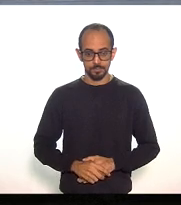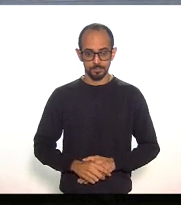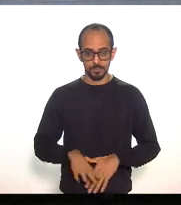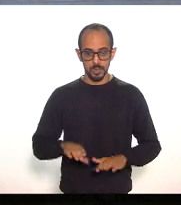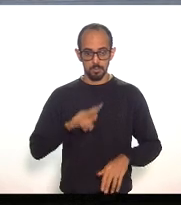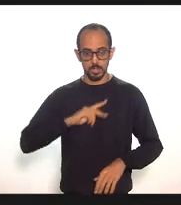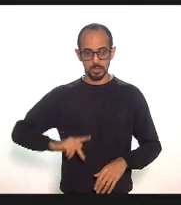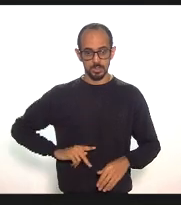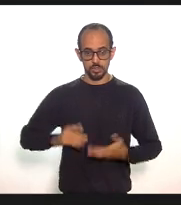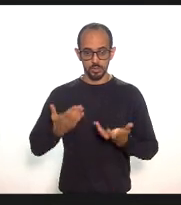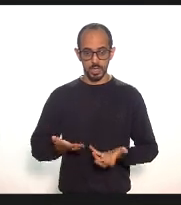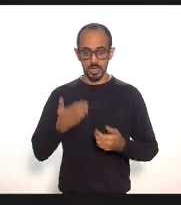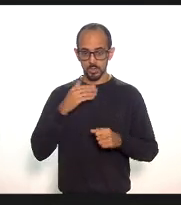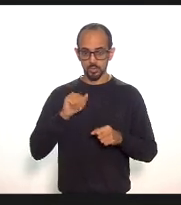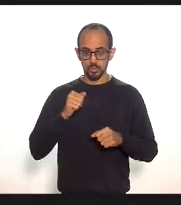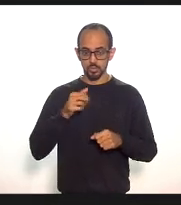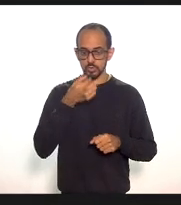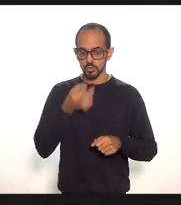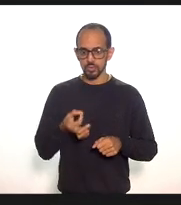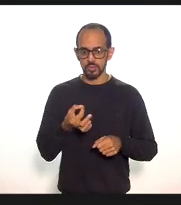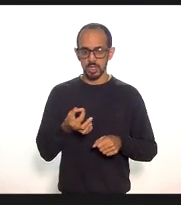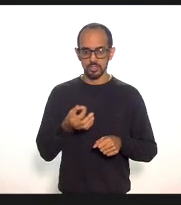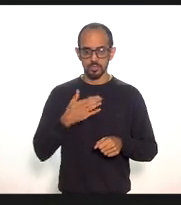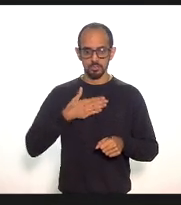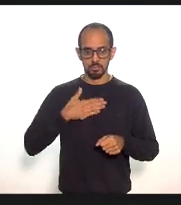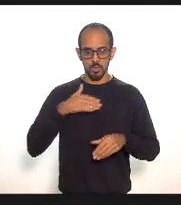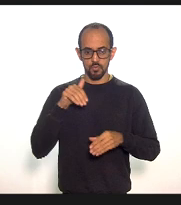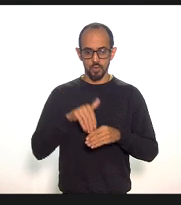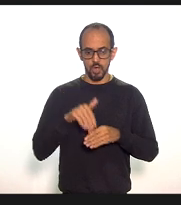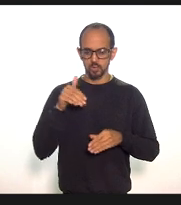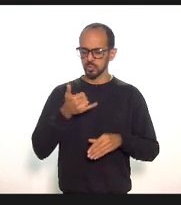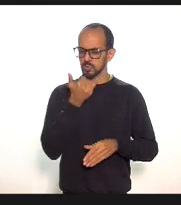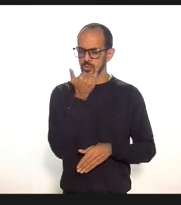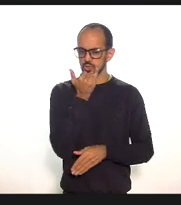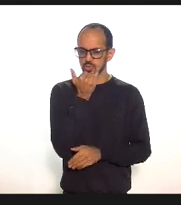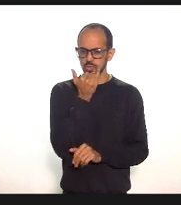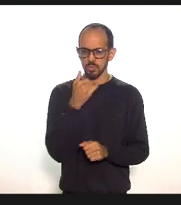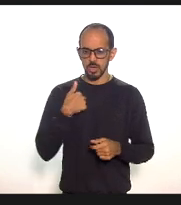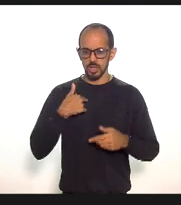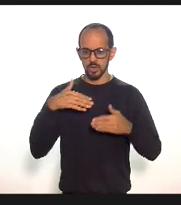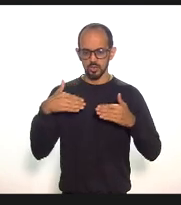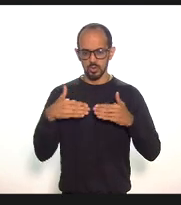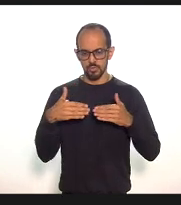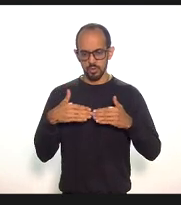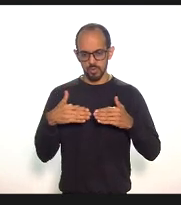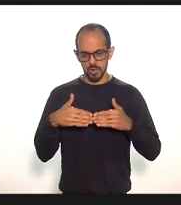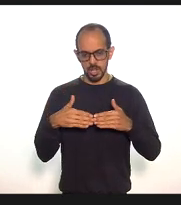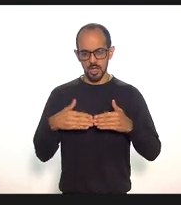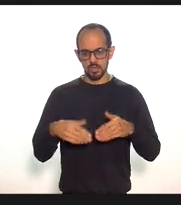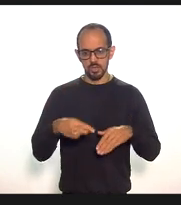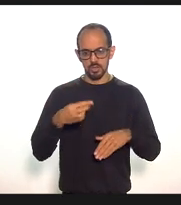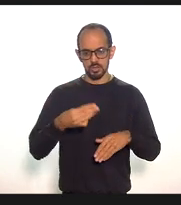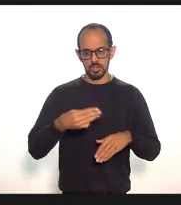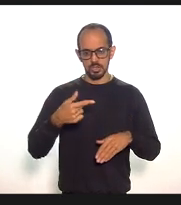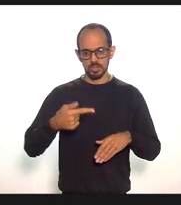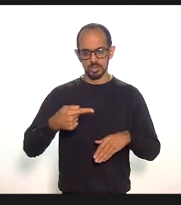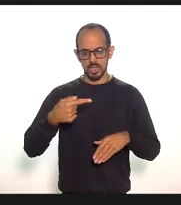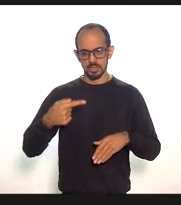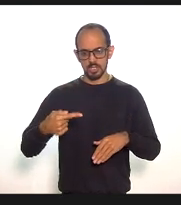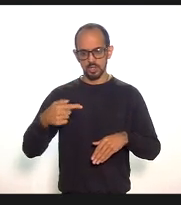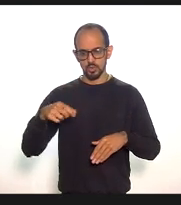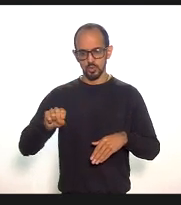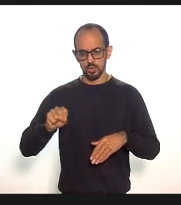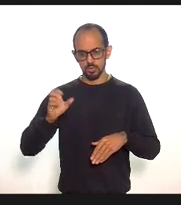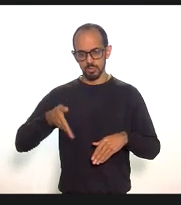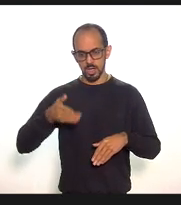Presidente, eu queria retificar aqui meu voto, que eu me confundi. Peço desculpas, eu sou favorável ao PL 3778 de 2021,